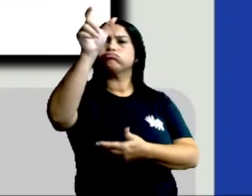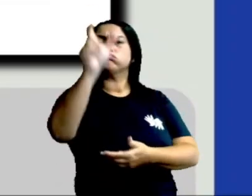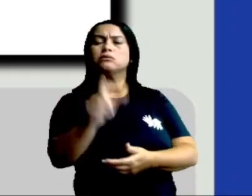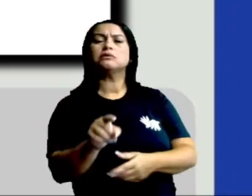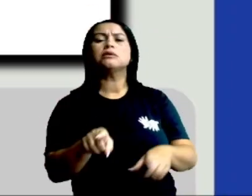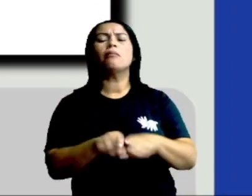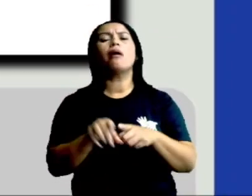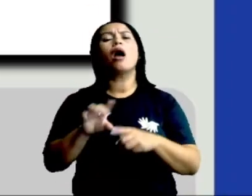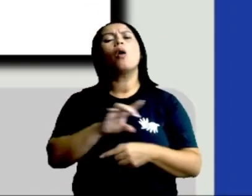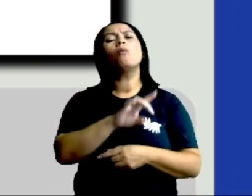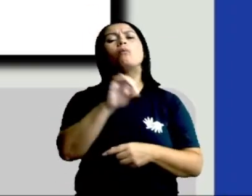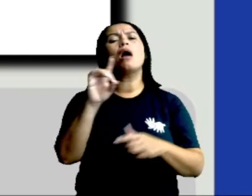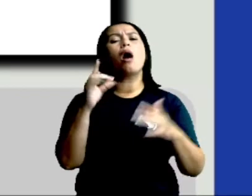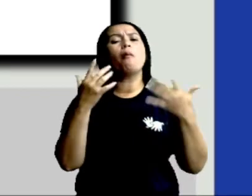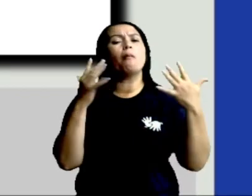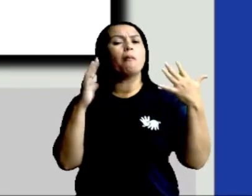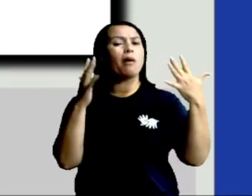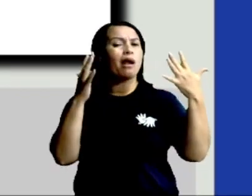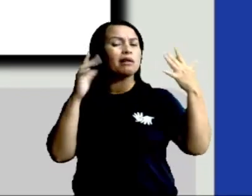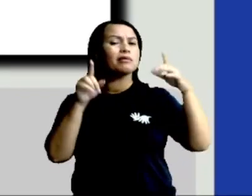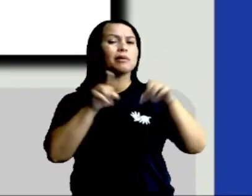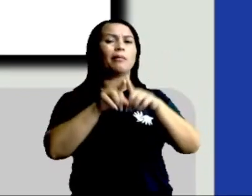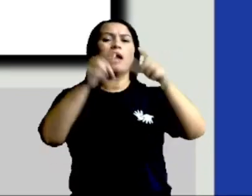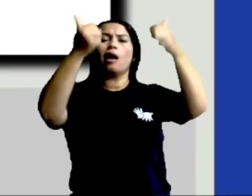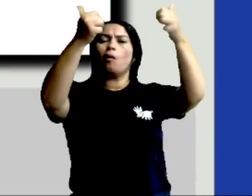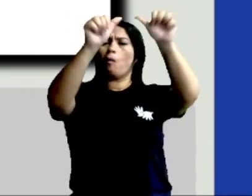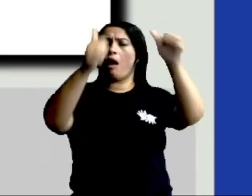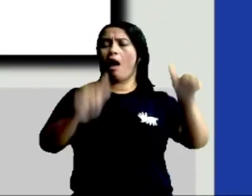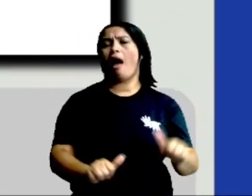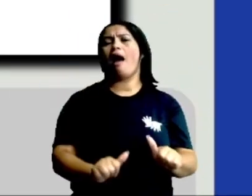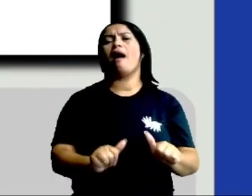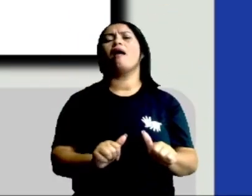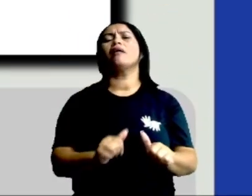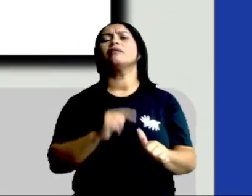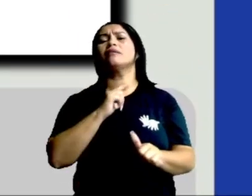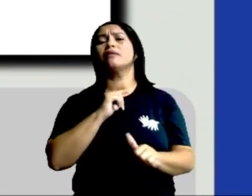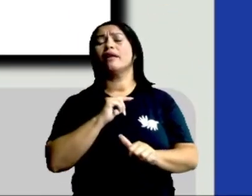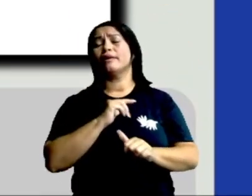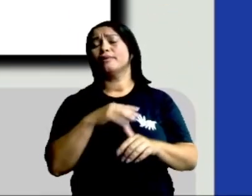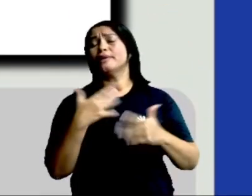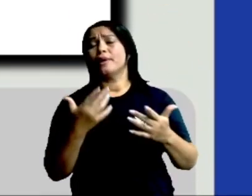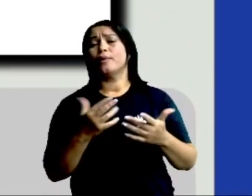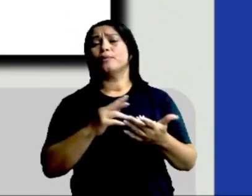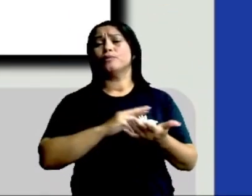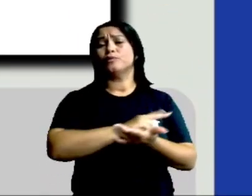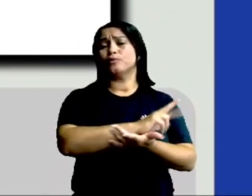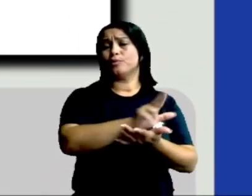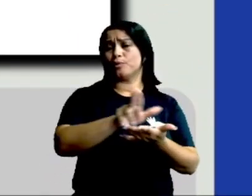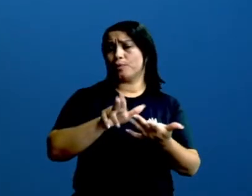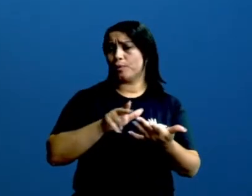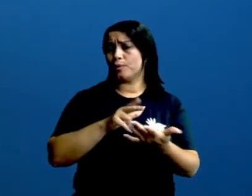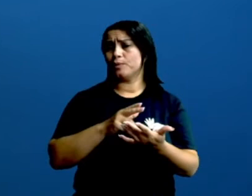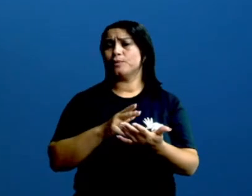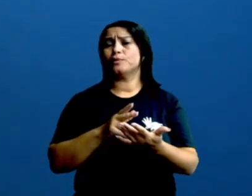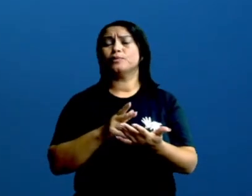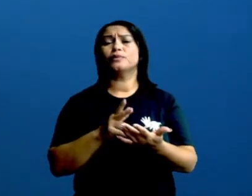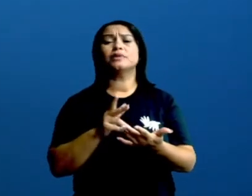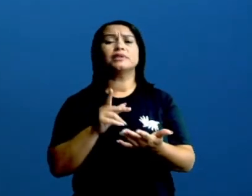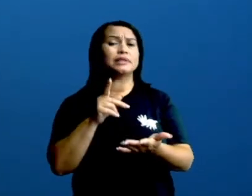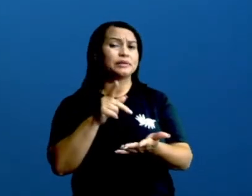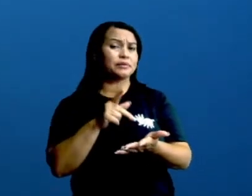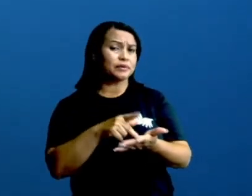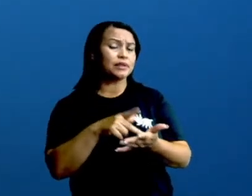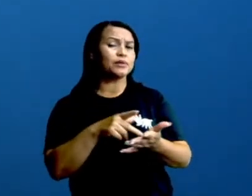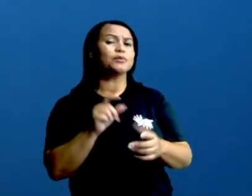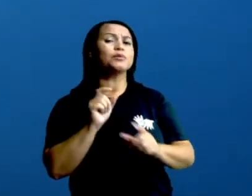data comemorativa, né, um monumento, enfim, todos esses fatos, todos esses feitos,